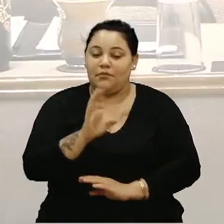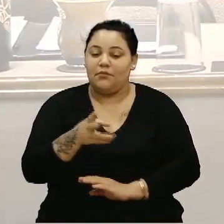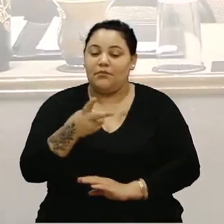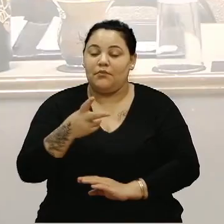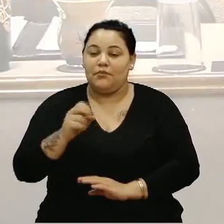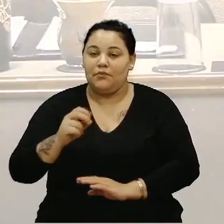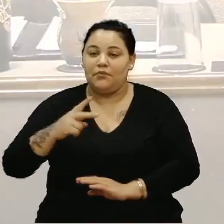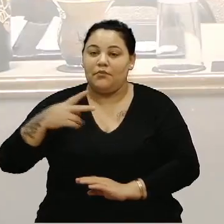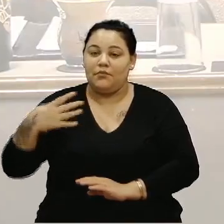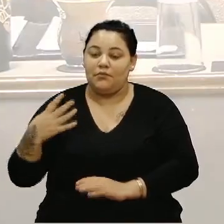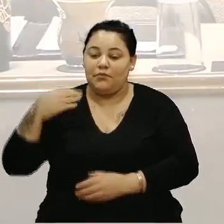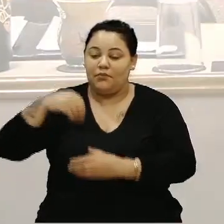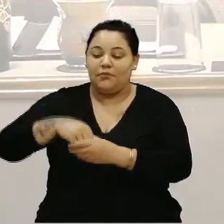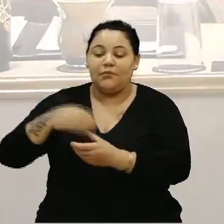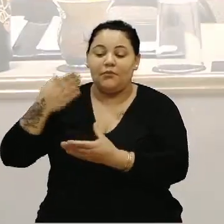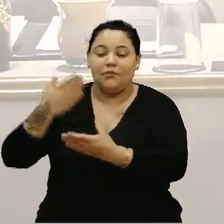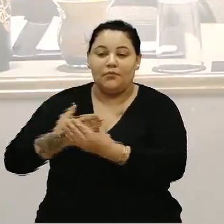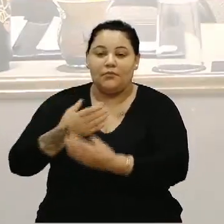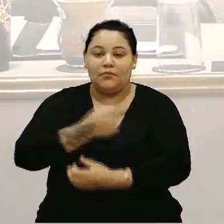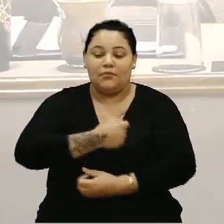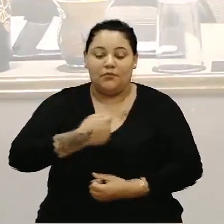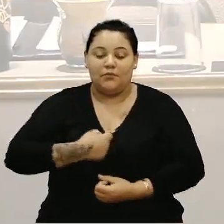105/2024, contido no processo número